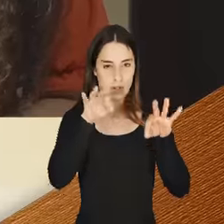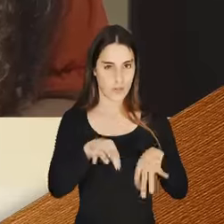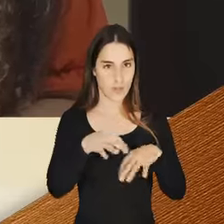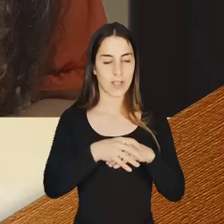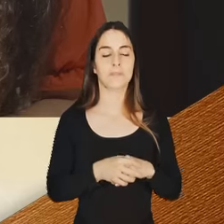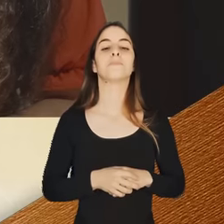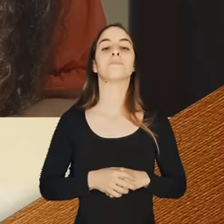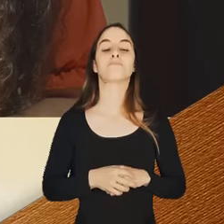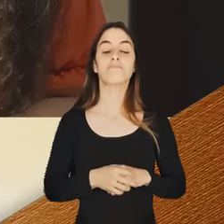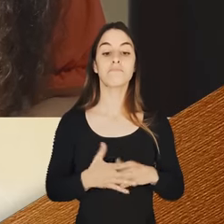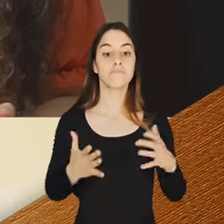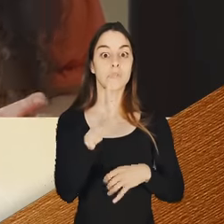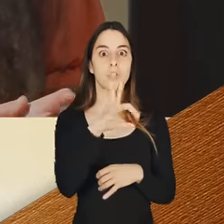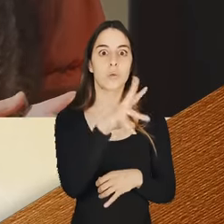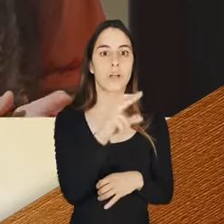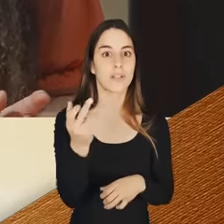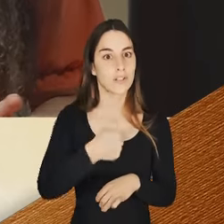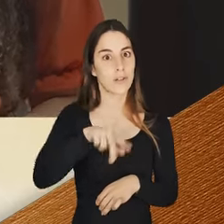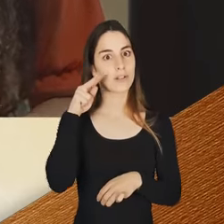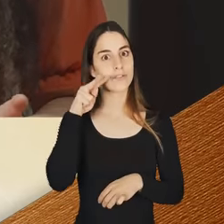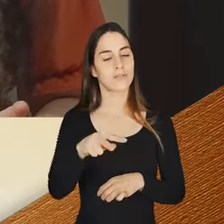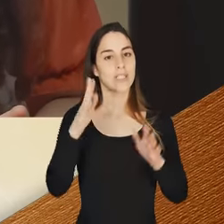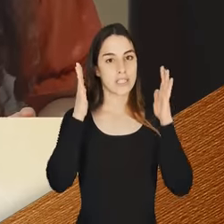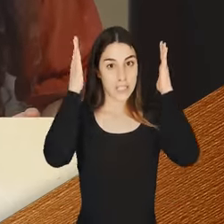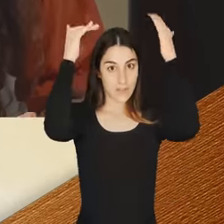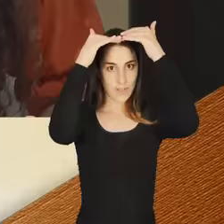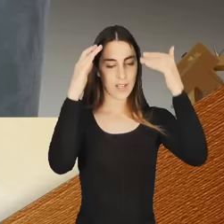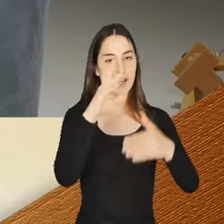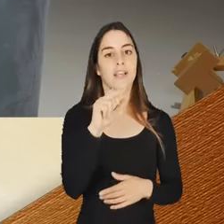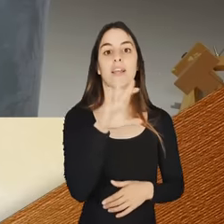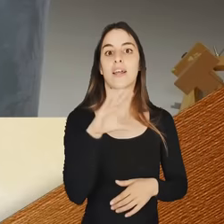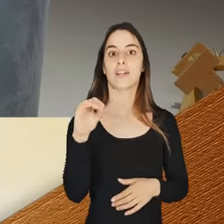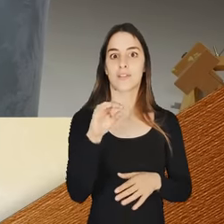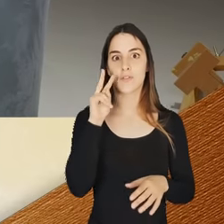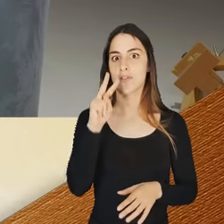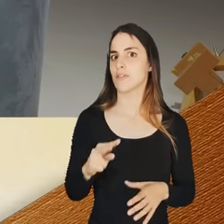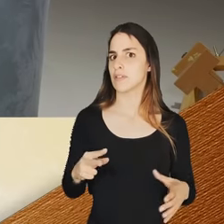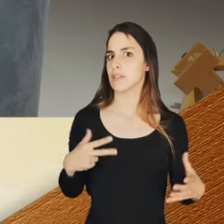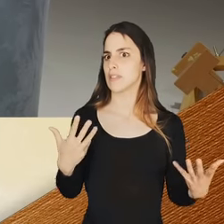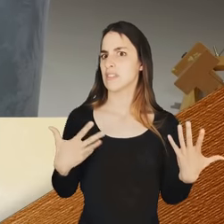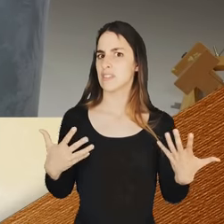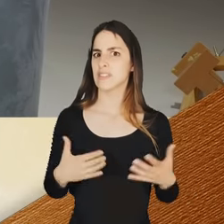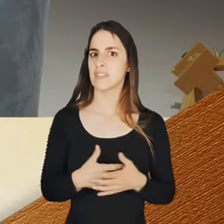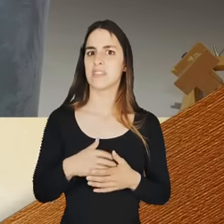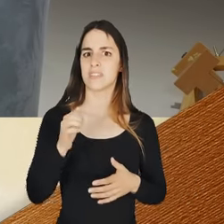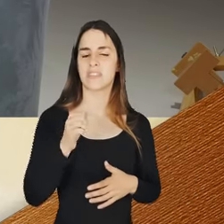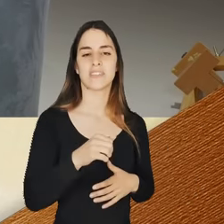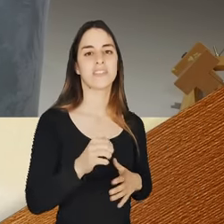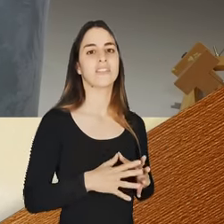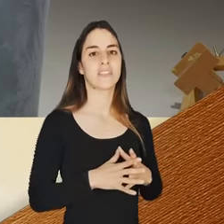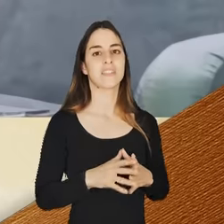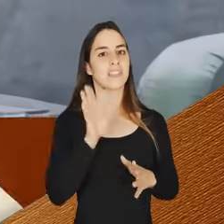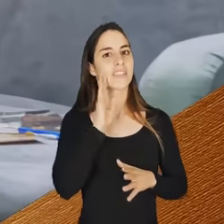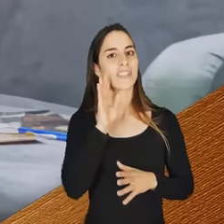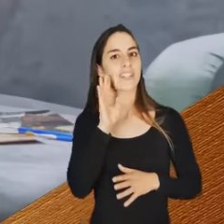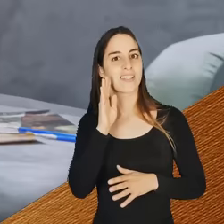Claro. Joana, o que é que dizes de irmos ver o que é que o nosso chefe Ricardo tem para vamos nós? Vamos muito bem, vamos, sim, senhor. Vamos, sim, mais senhora. Chique, até já, Armindo, até já.